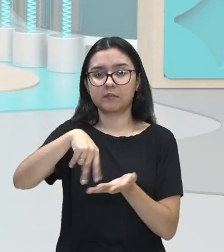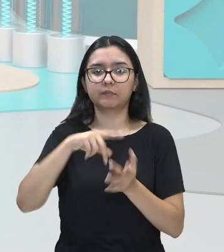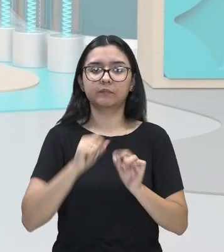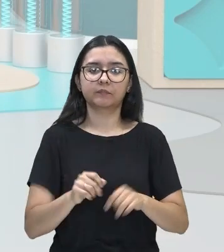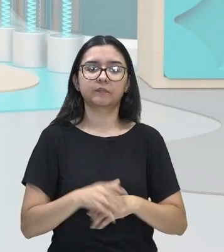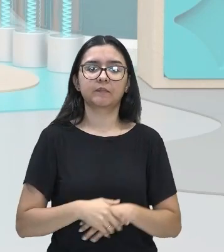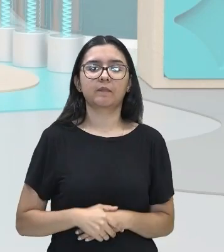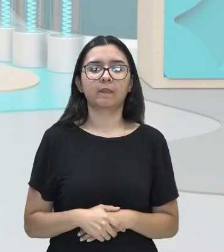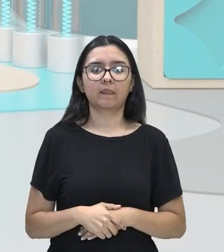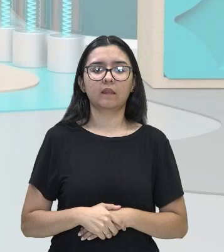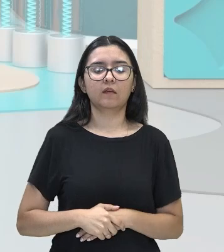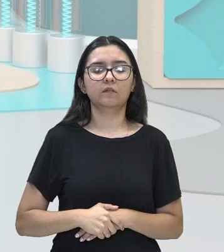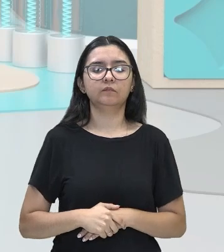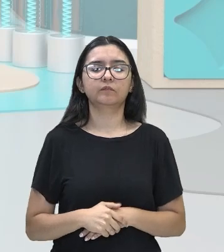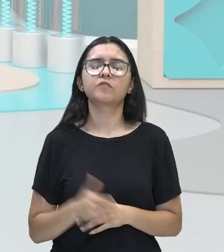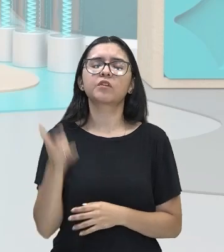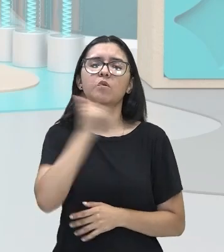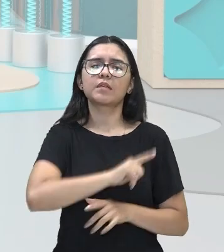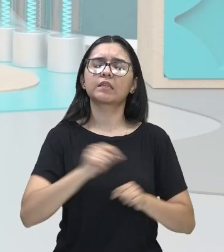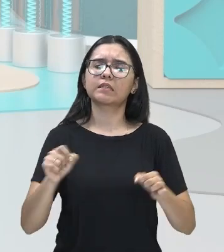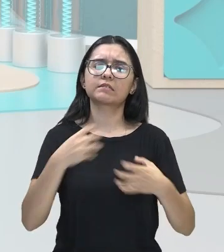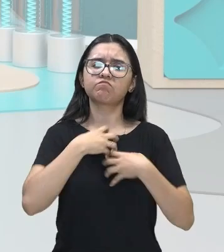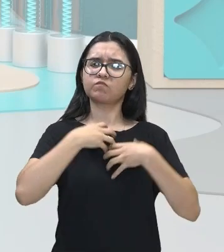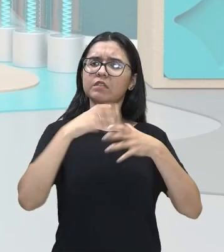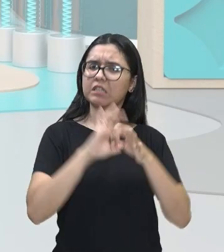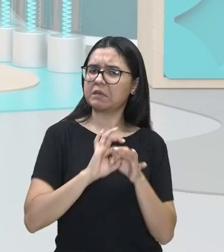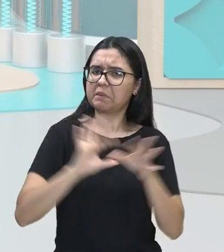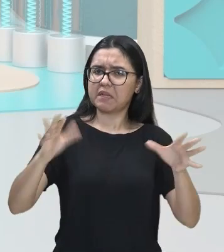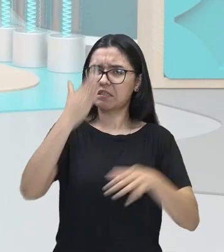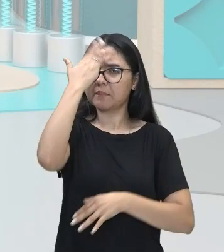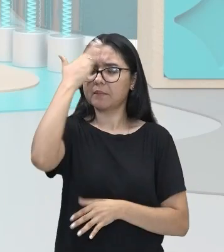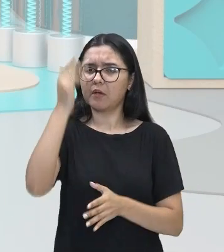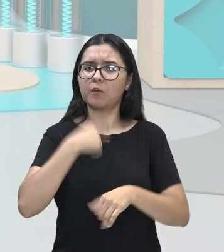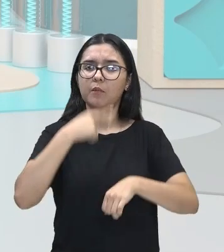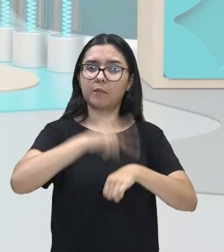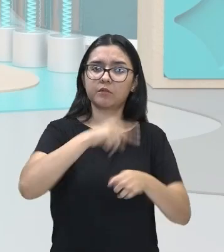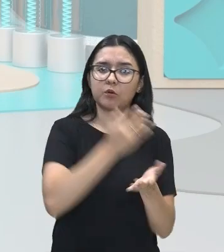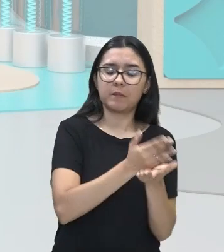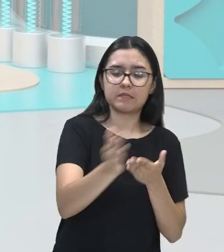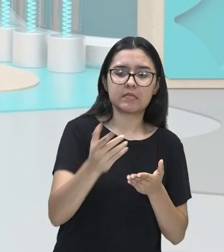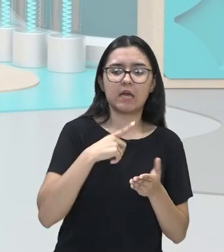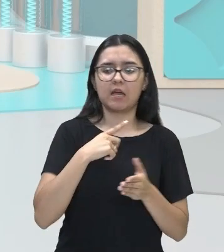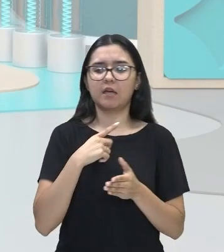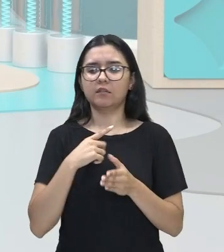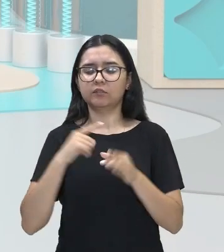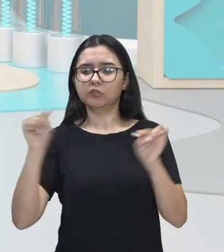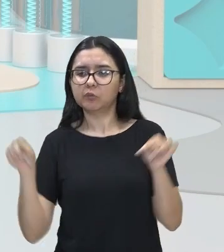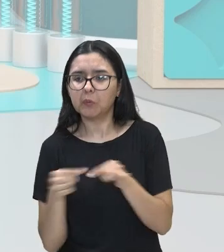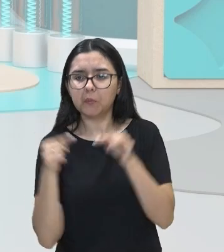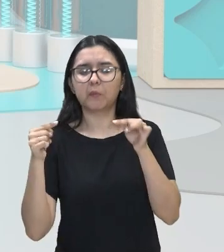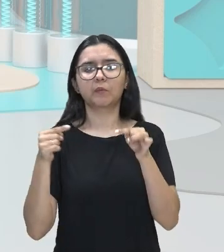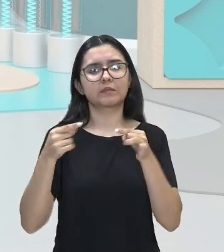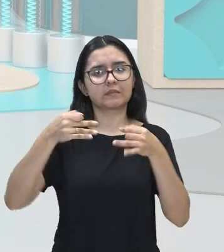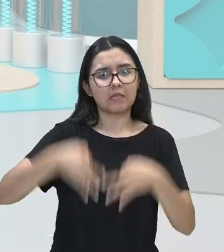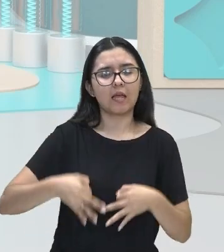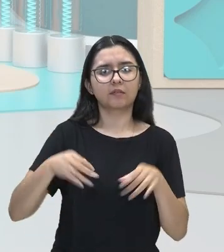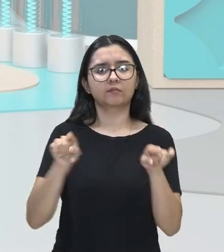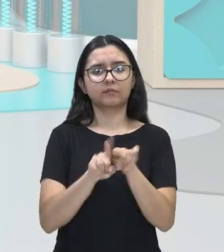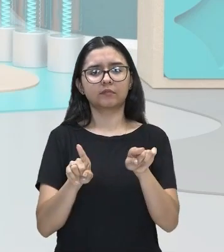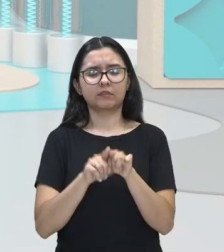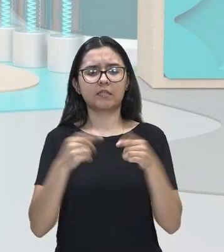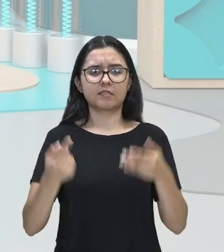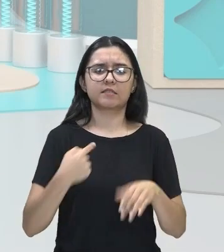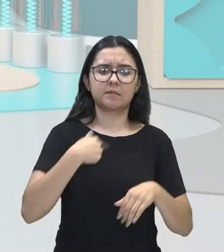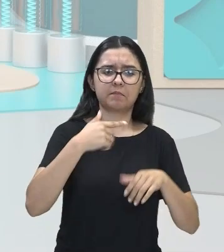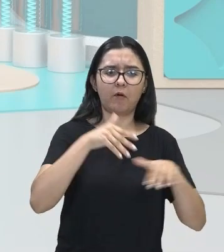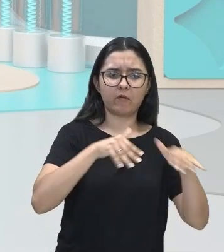executar esses movimentos, você ganha essa liberdade para saber a hora de começar um passo, a hora de encaixar outro. Será que esse passo vai combinar?